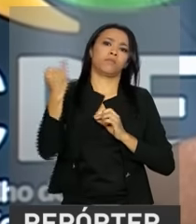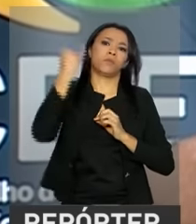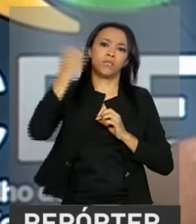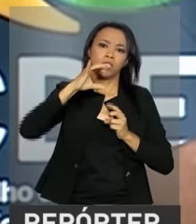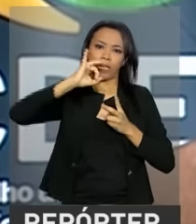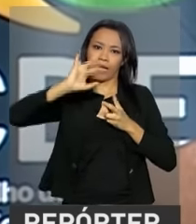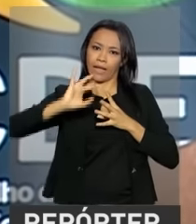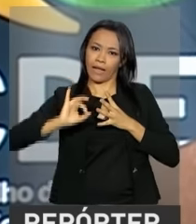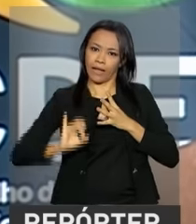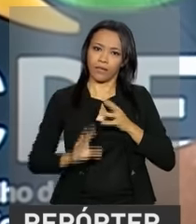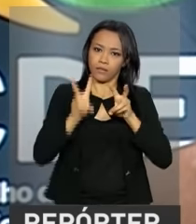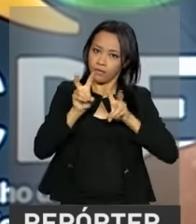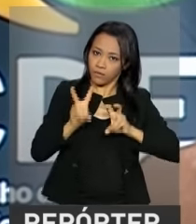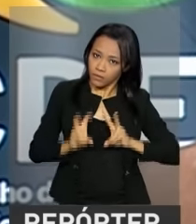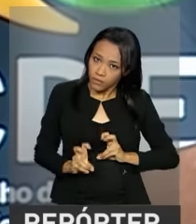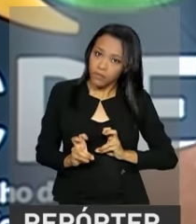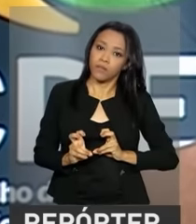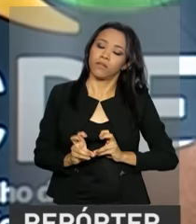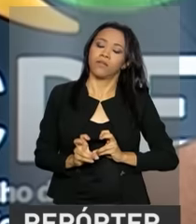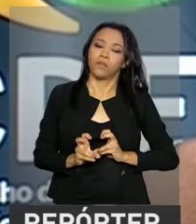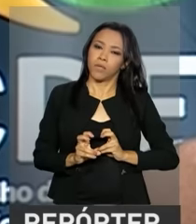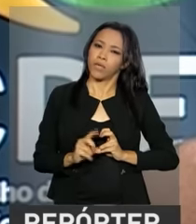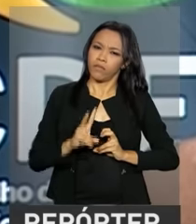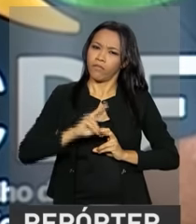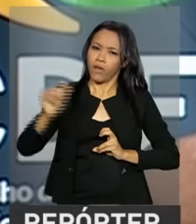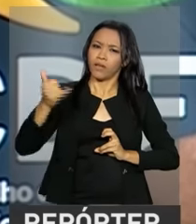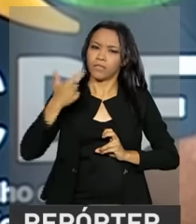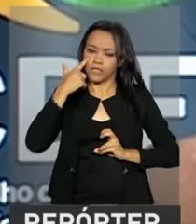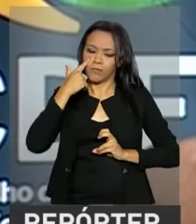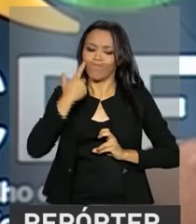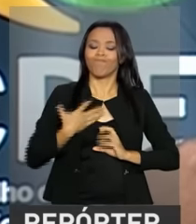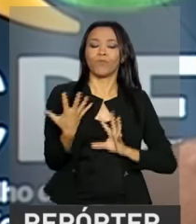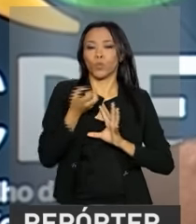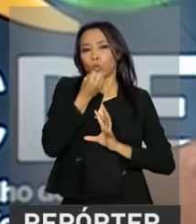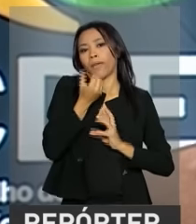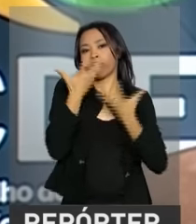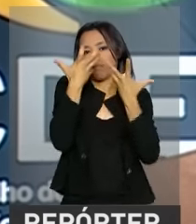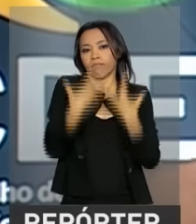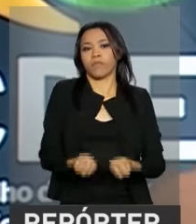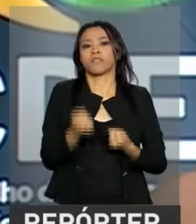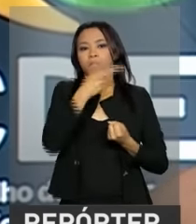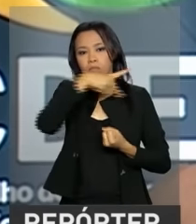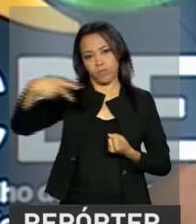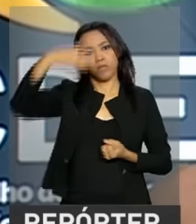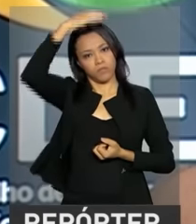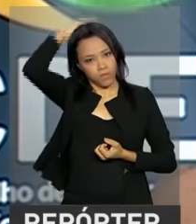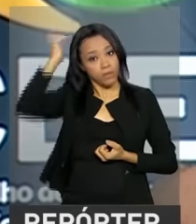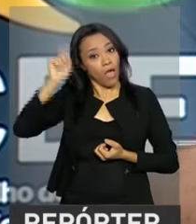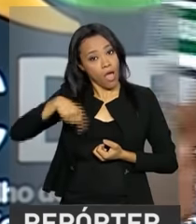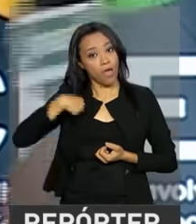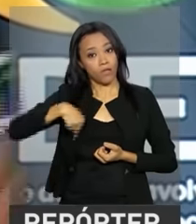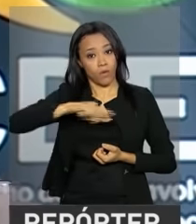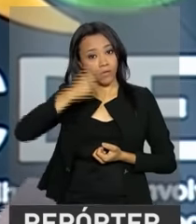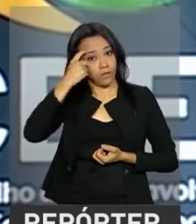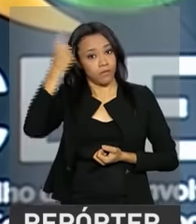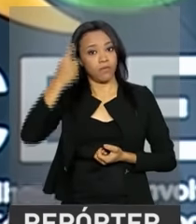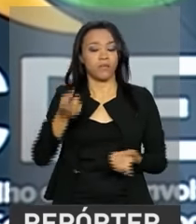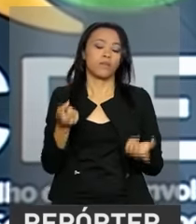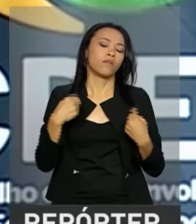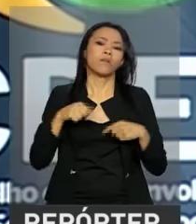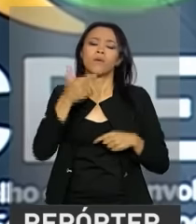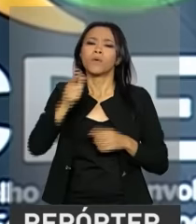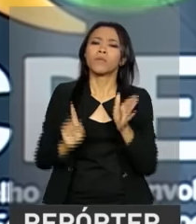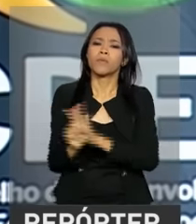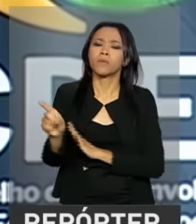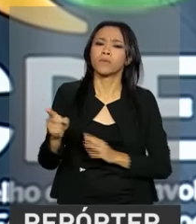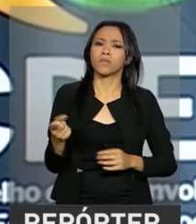em cada um desses temas para serem, ouvidos e acatados pelo presidente da República. Essa é a nossa ideia. A questão